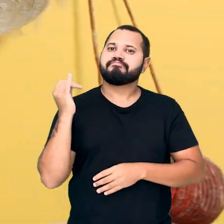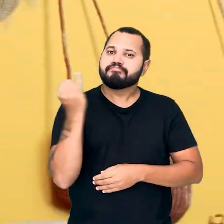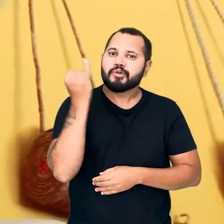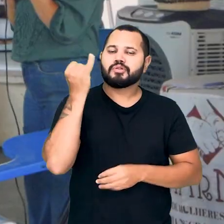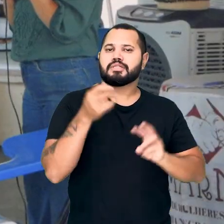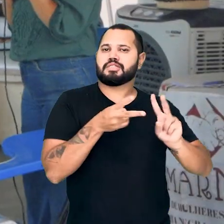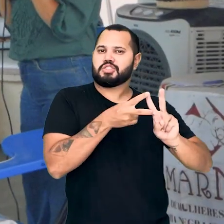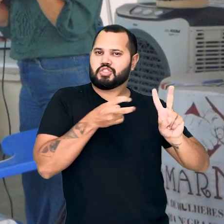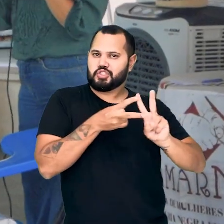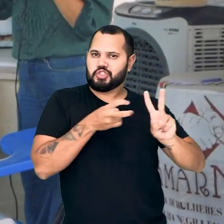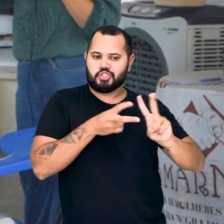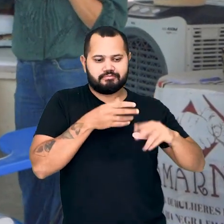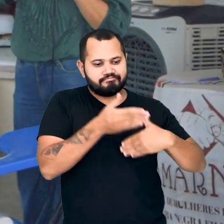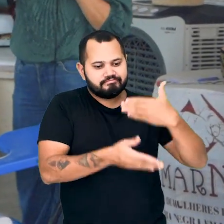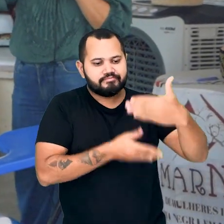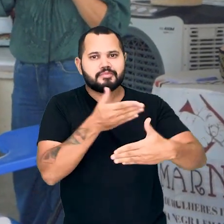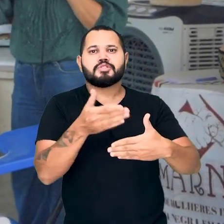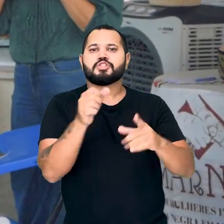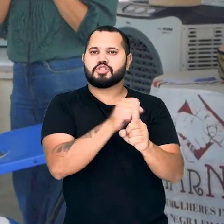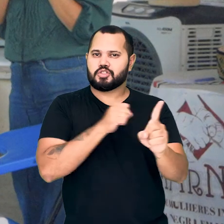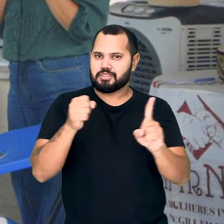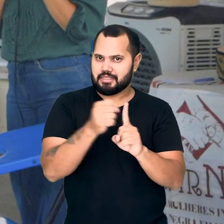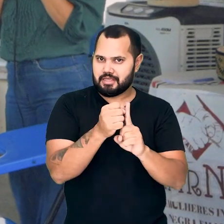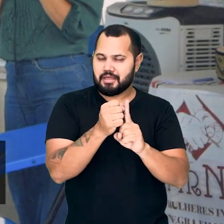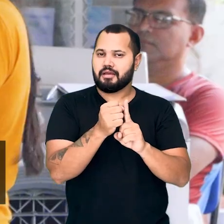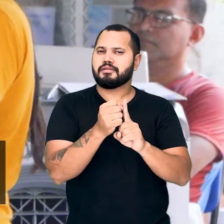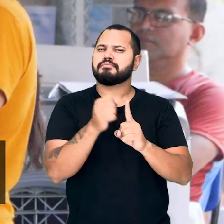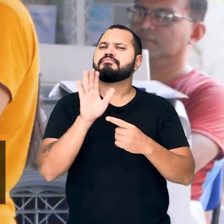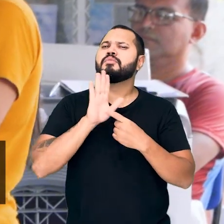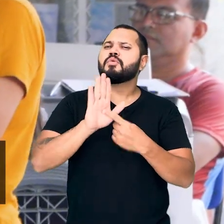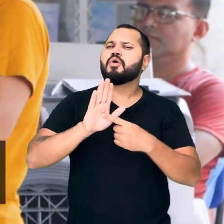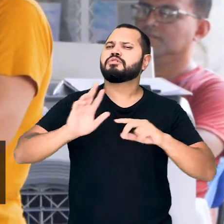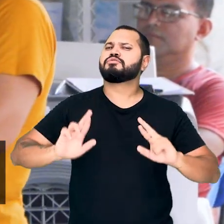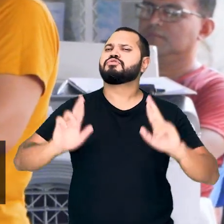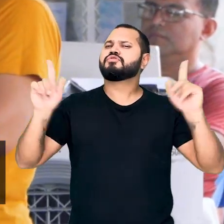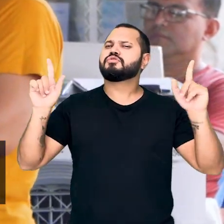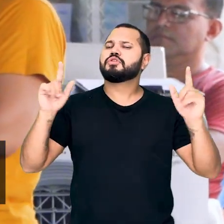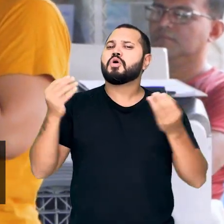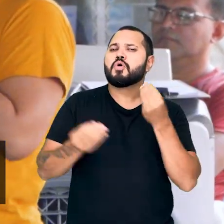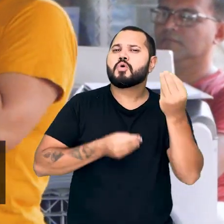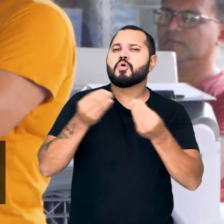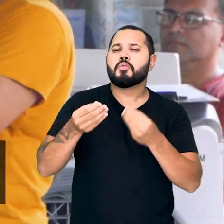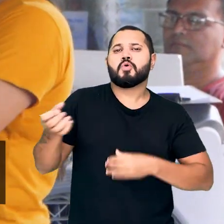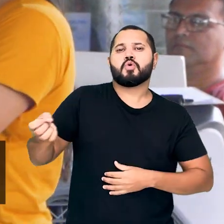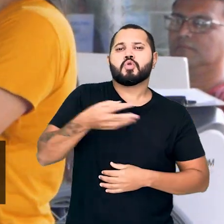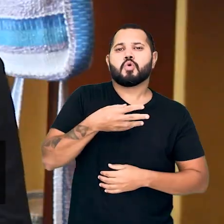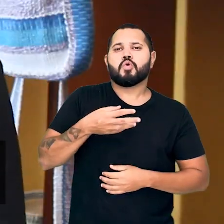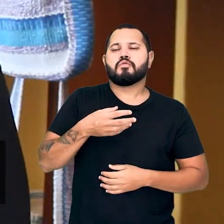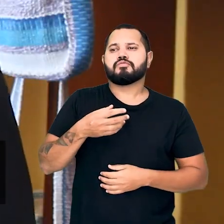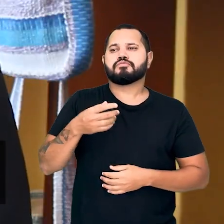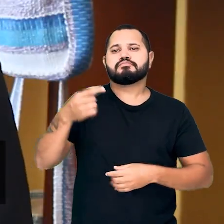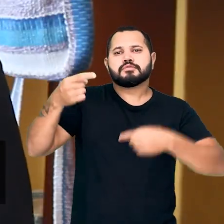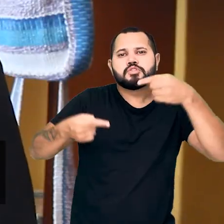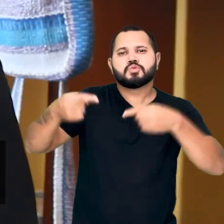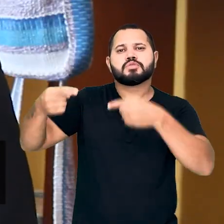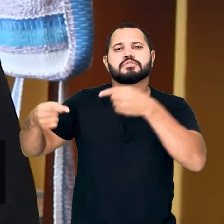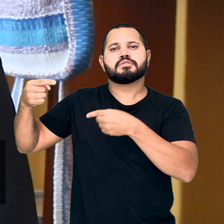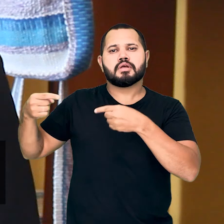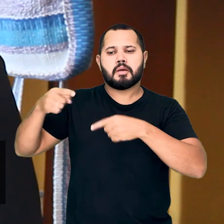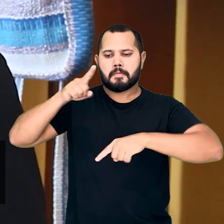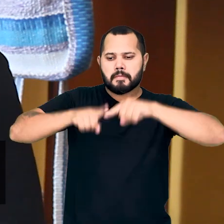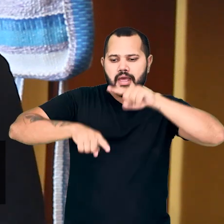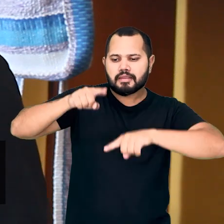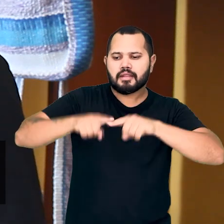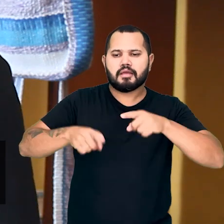indígena organizada é muito importante para a sociedade e mostrar a diferença, trazer essa nova discussão de uso